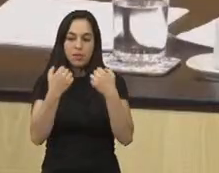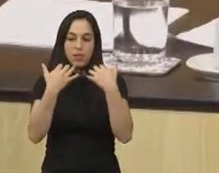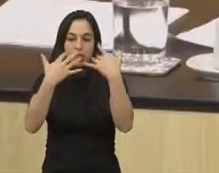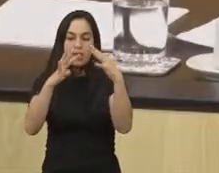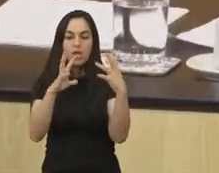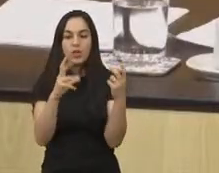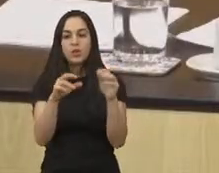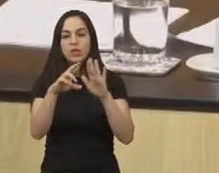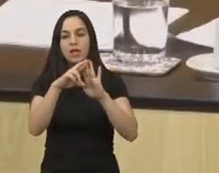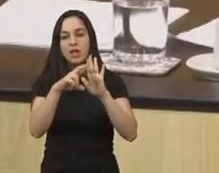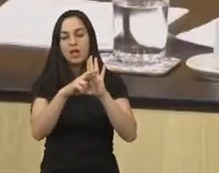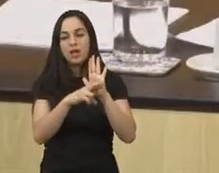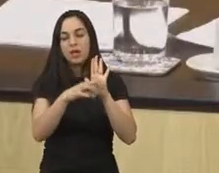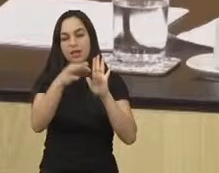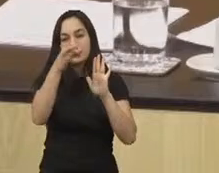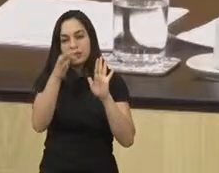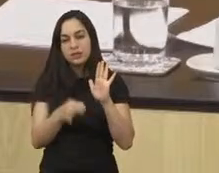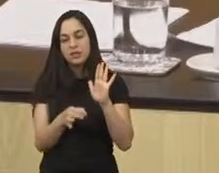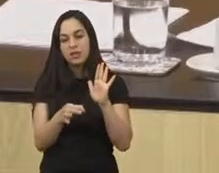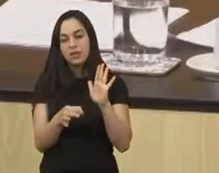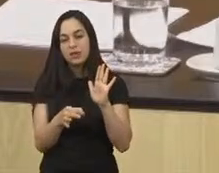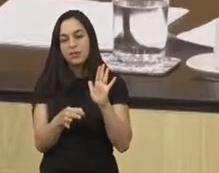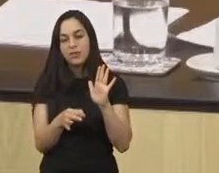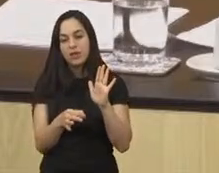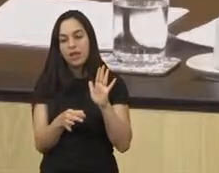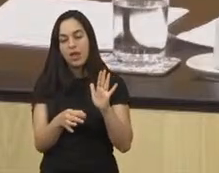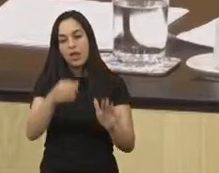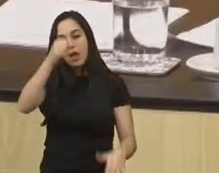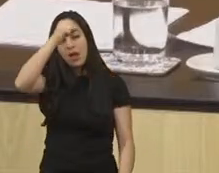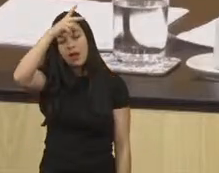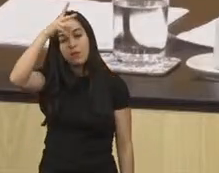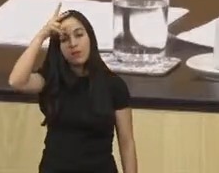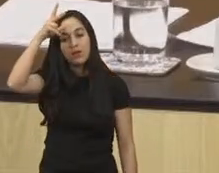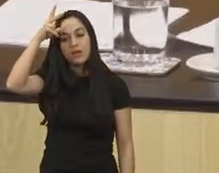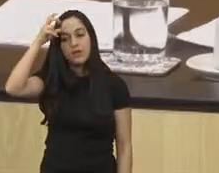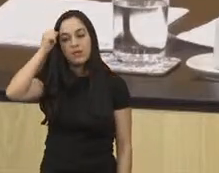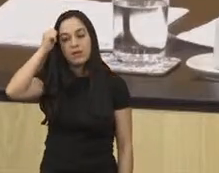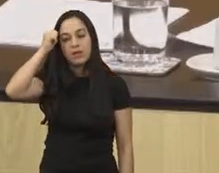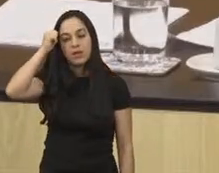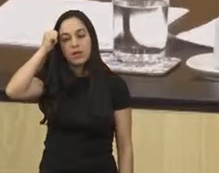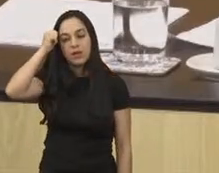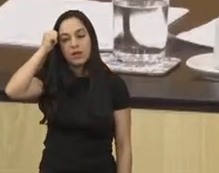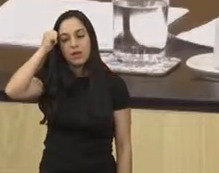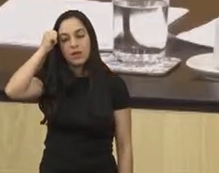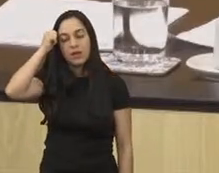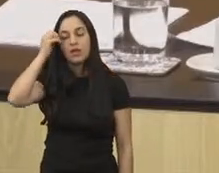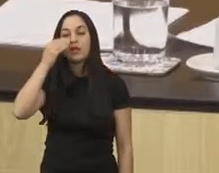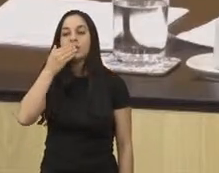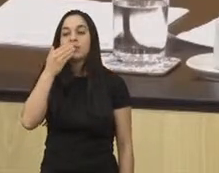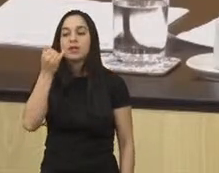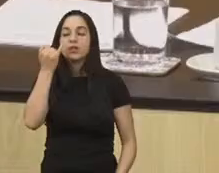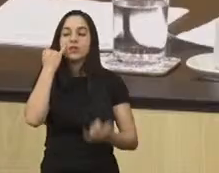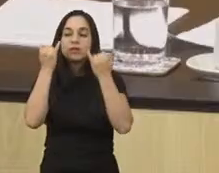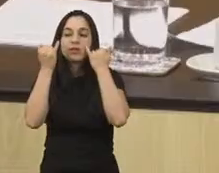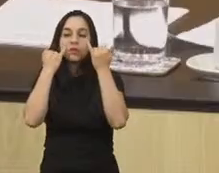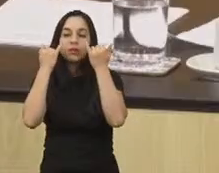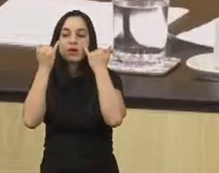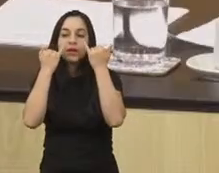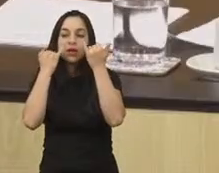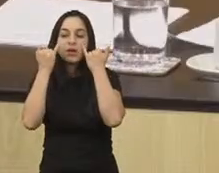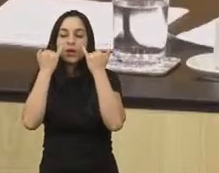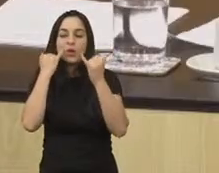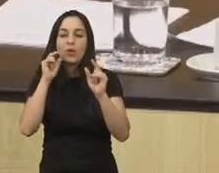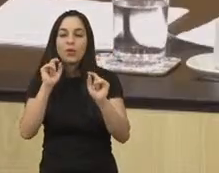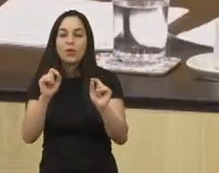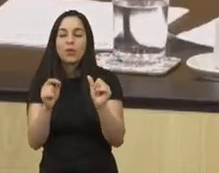as formalidades regimentais, seja encaminhado ao senhor prefeito municipal de Jacareí o seguinte pedido de informações.